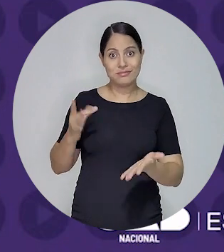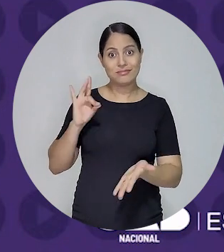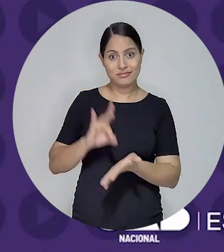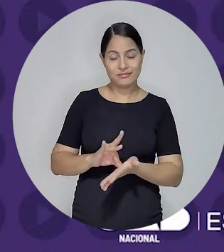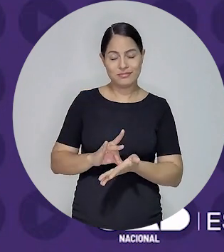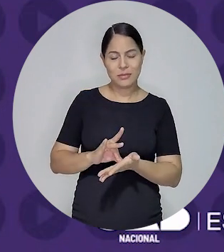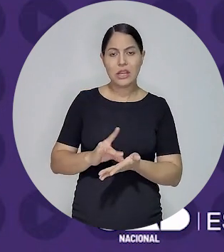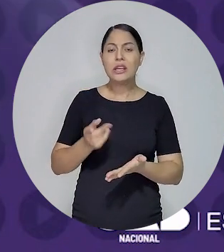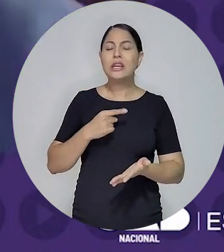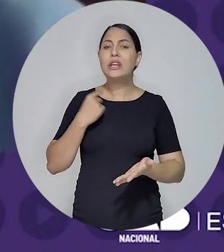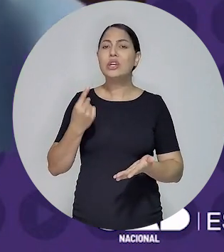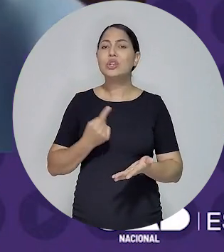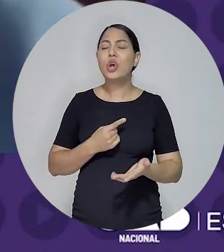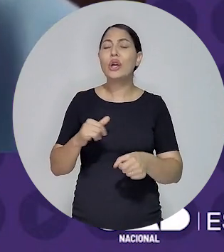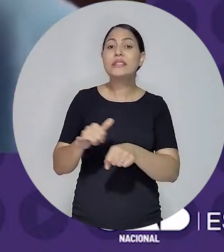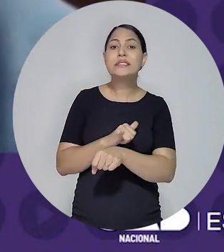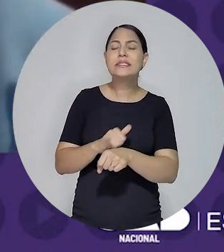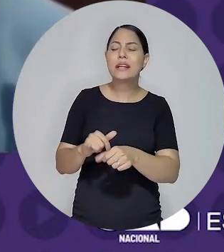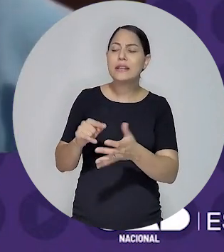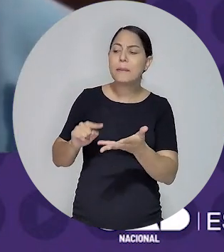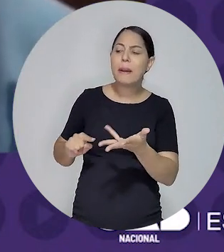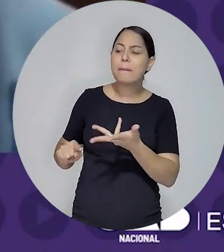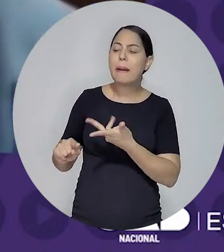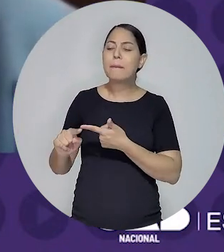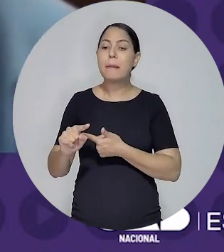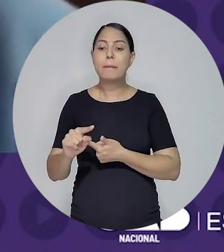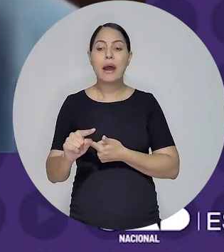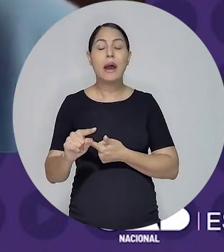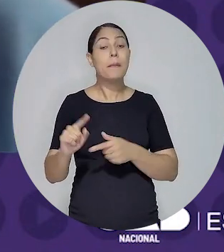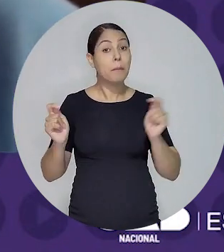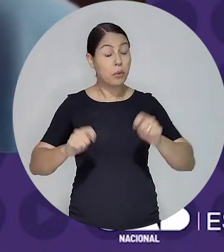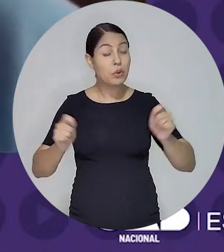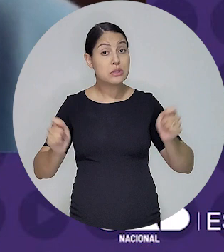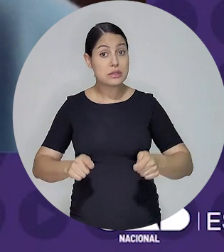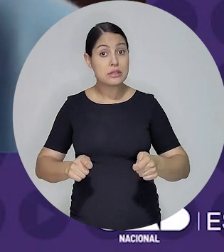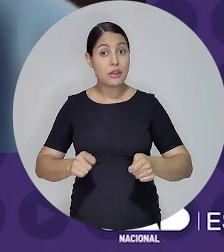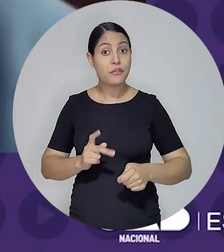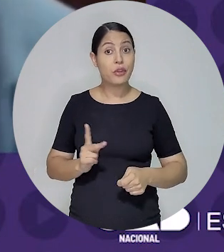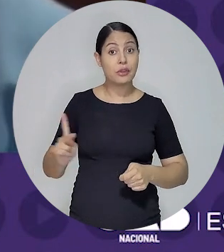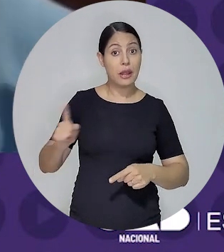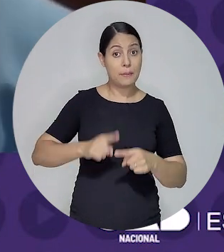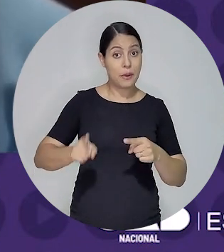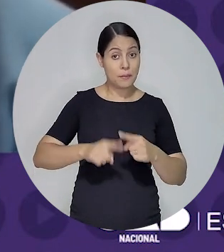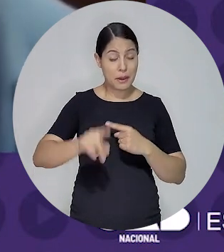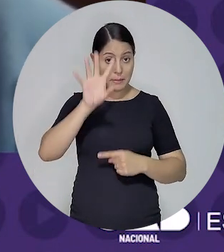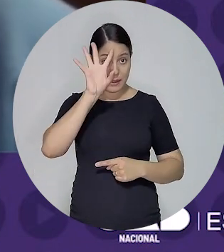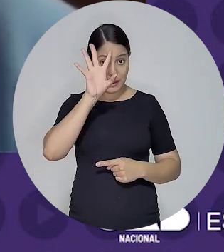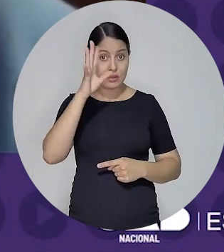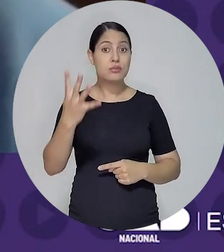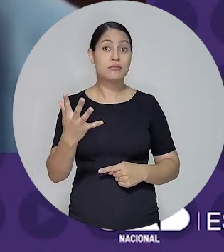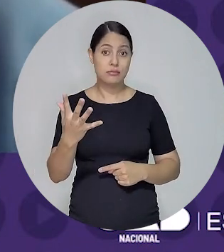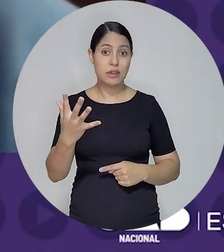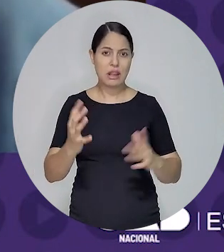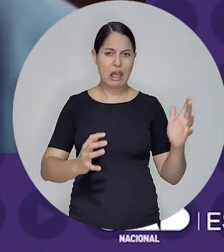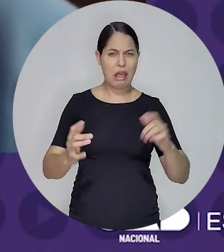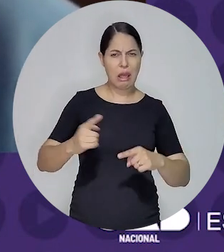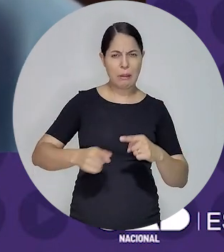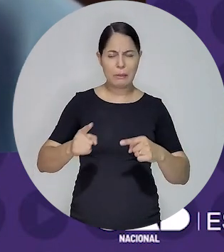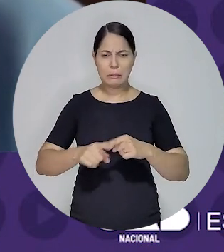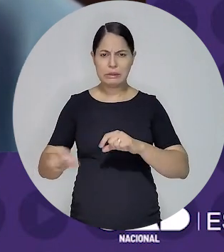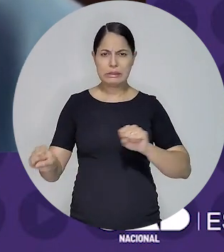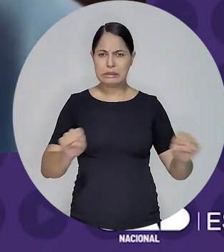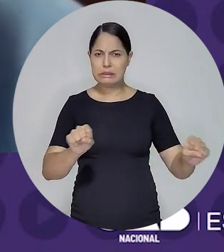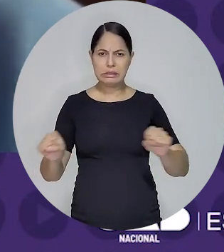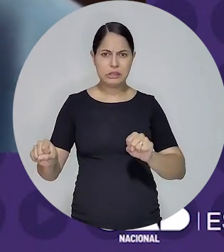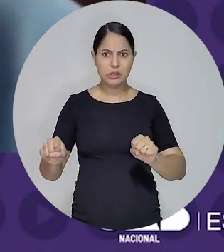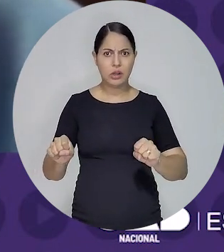procuram, sinalizando a eles os melhores caminhos possíveis na busca da resolução